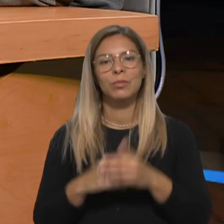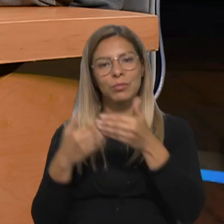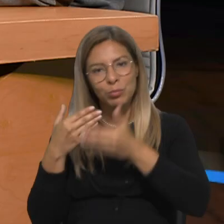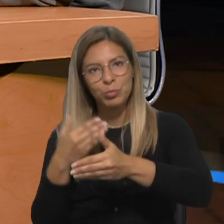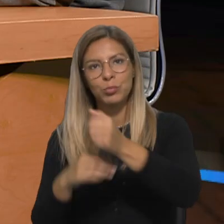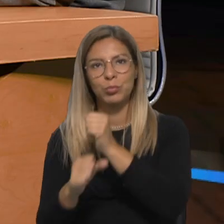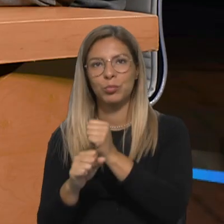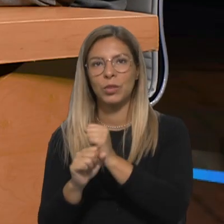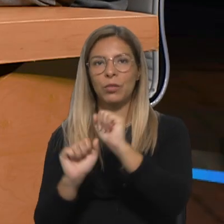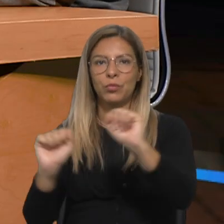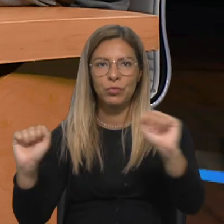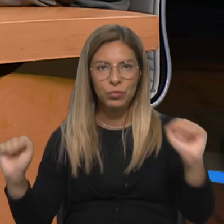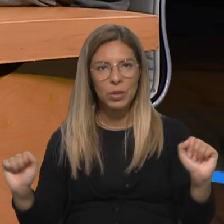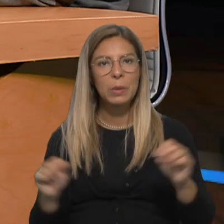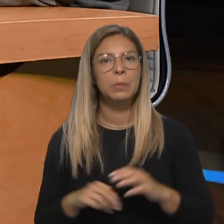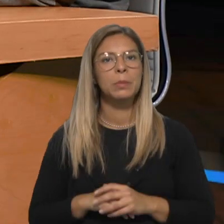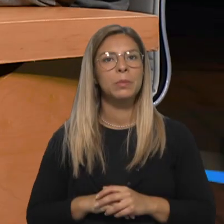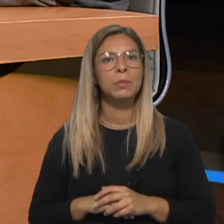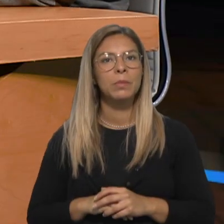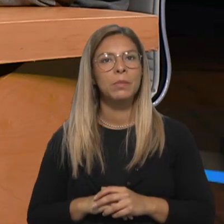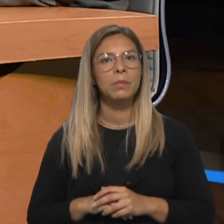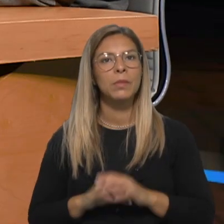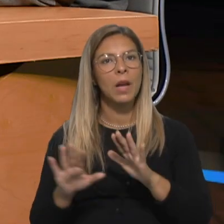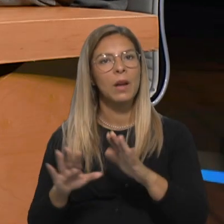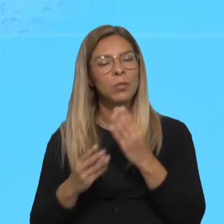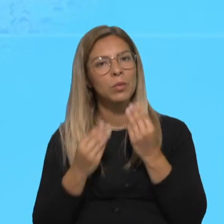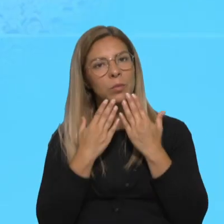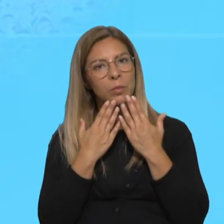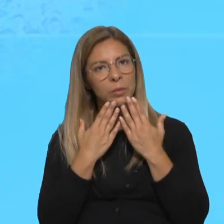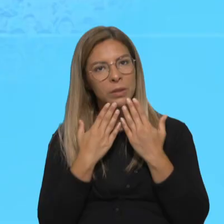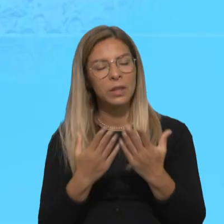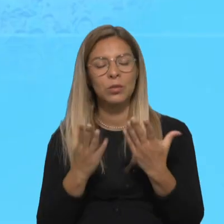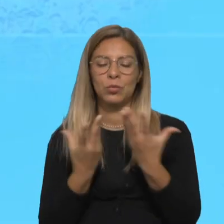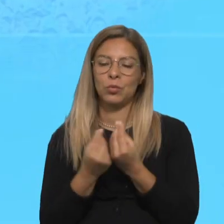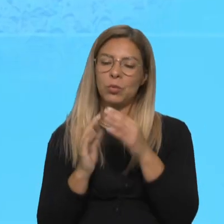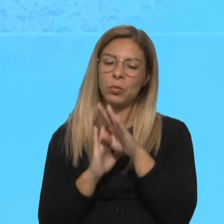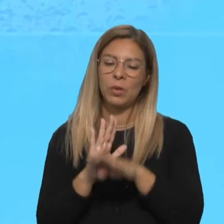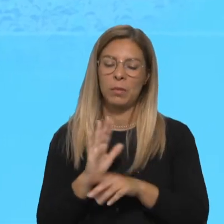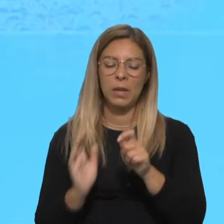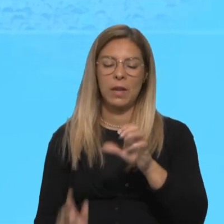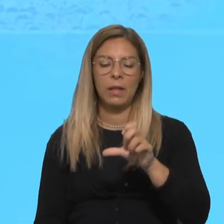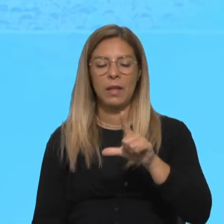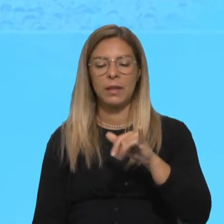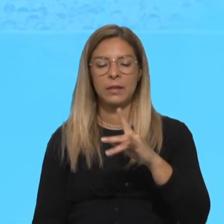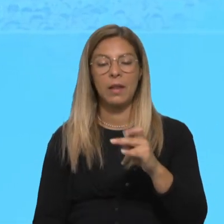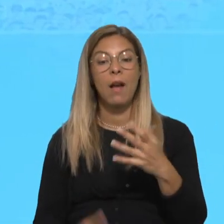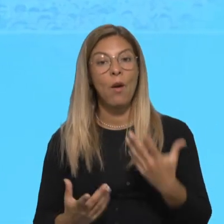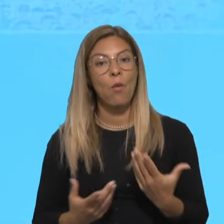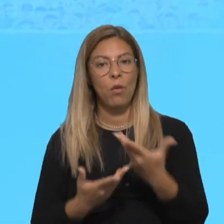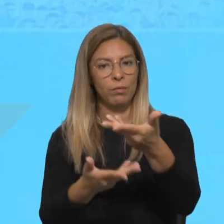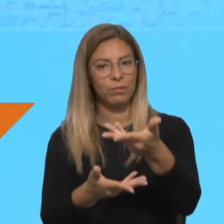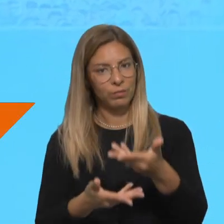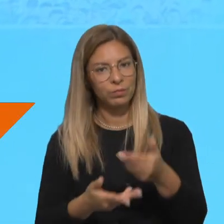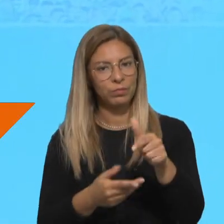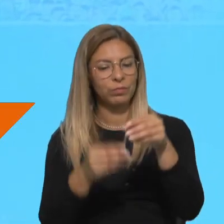vossos movimentos também e todos aqueles que nos estão a acompanhar. Muito obrigado por terem estado no programa Eclésia. E a terminar, convido a passar pelo portal